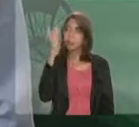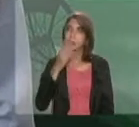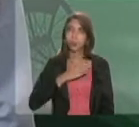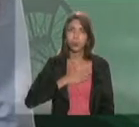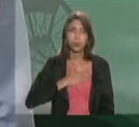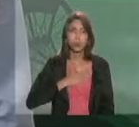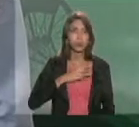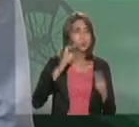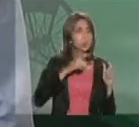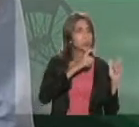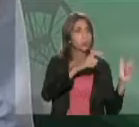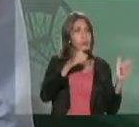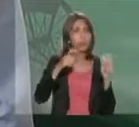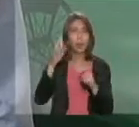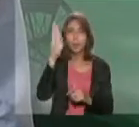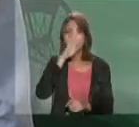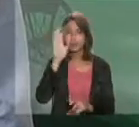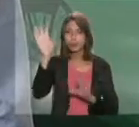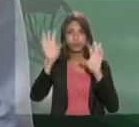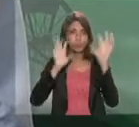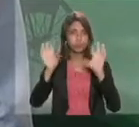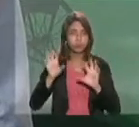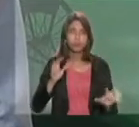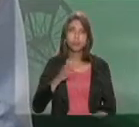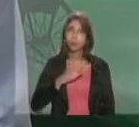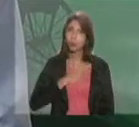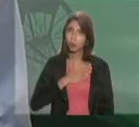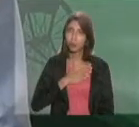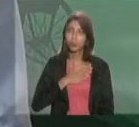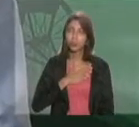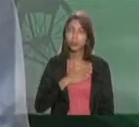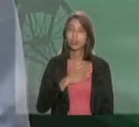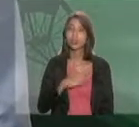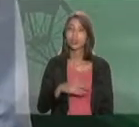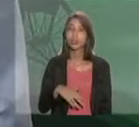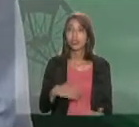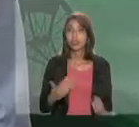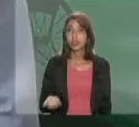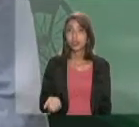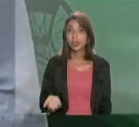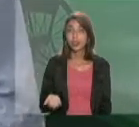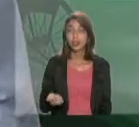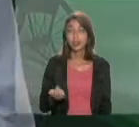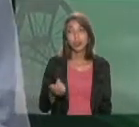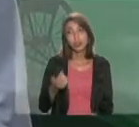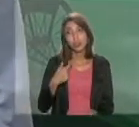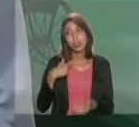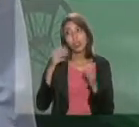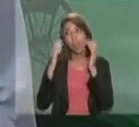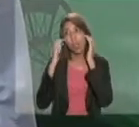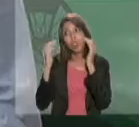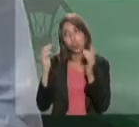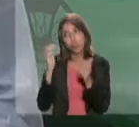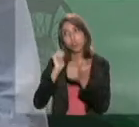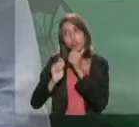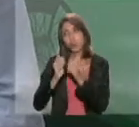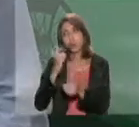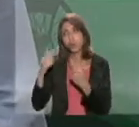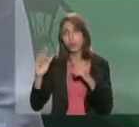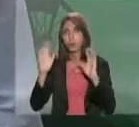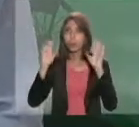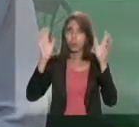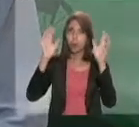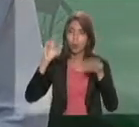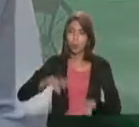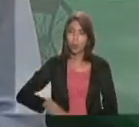ganha dimensões em todo o território brasileiro, e é o esporte do brasileiro. Com todo respeito aos outros esportes que